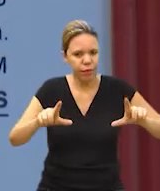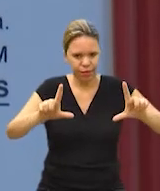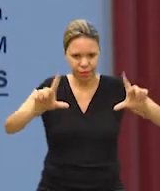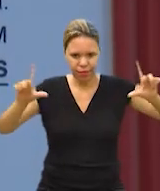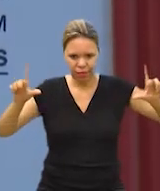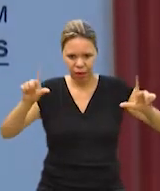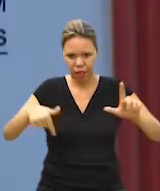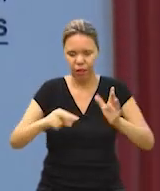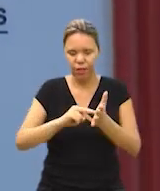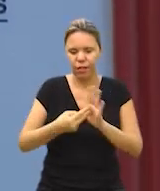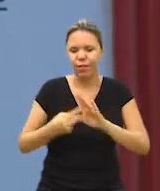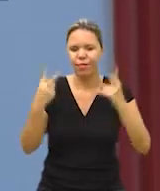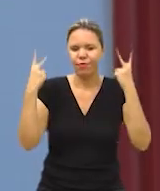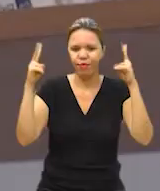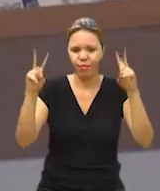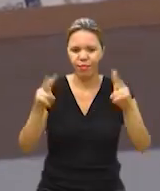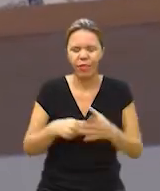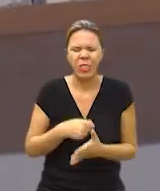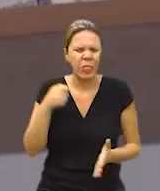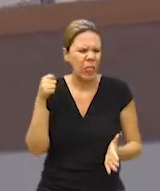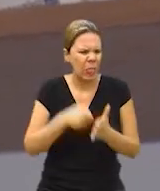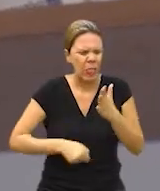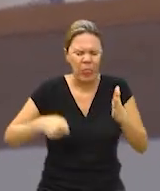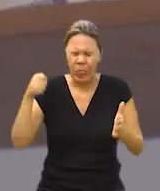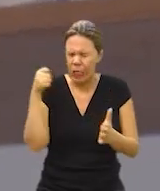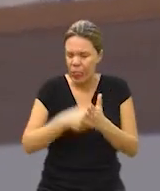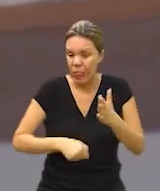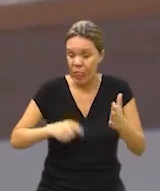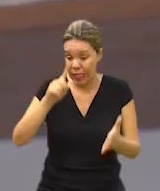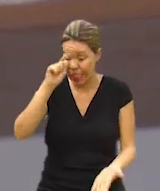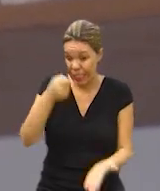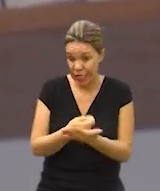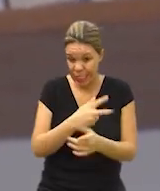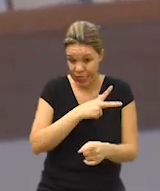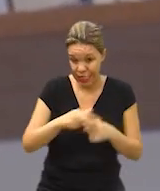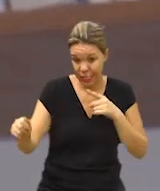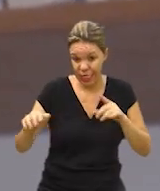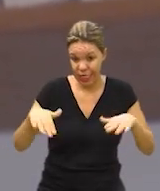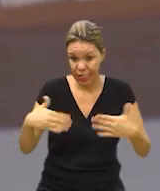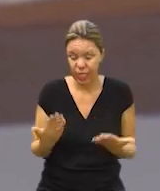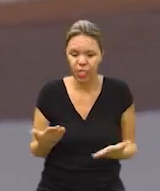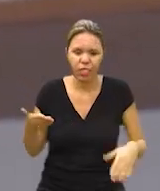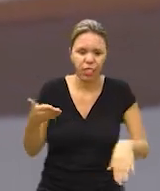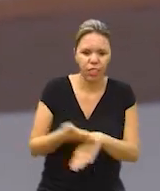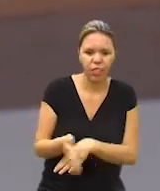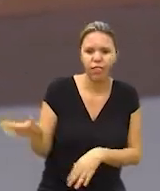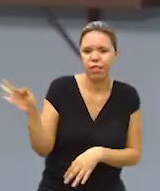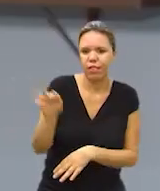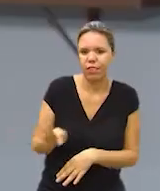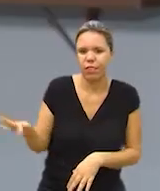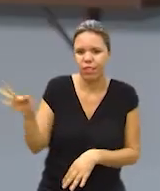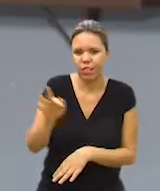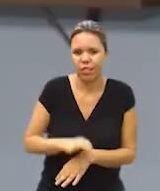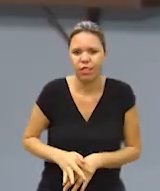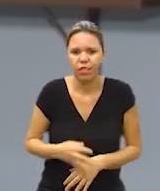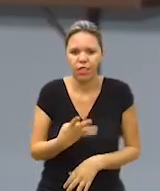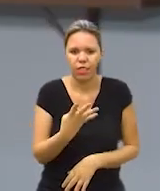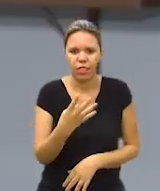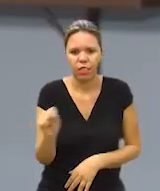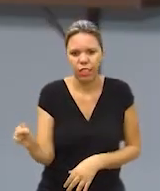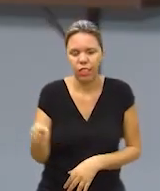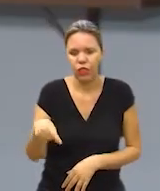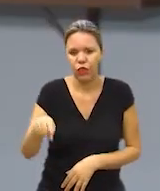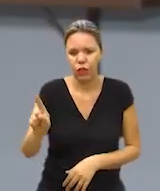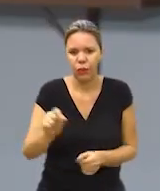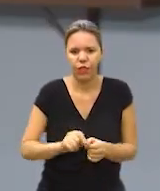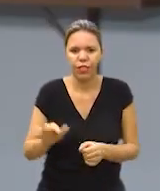o símbolo de vitória de uma batalha que ele decidiu vencer quando pisou na faculdade. Aos 48 anos, como eu fui